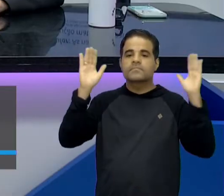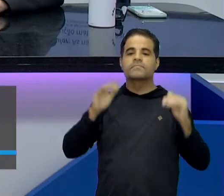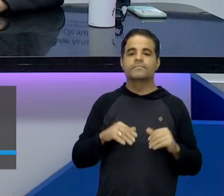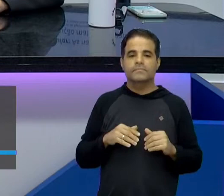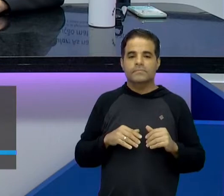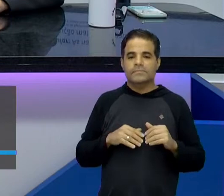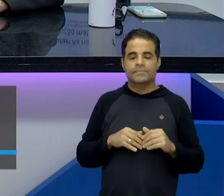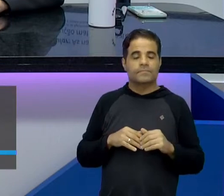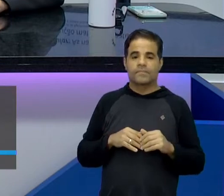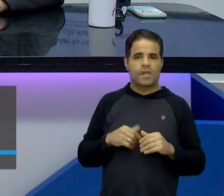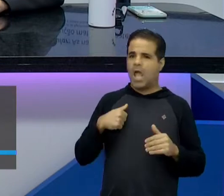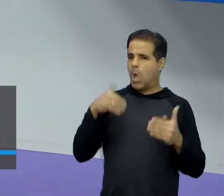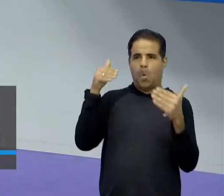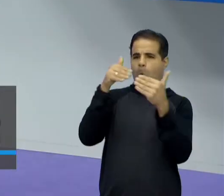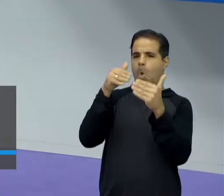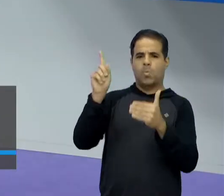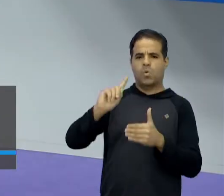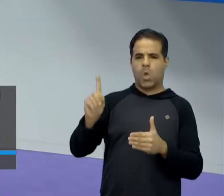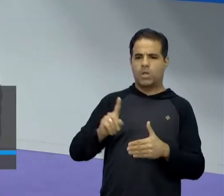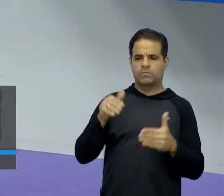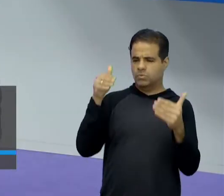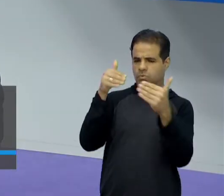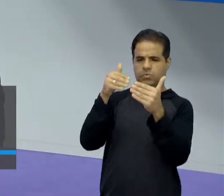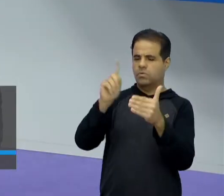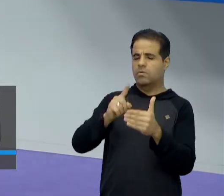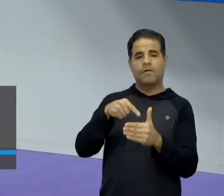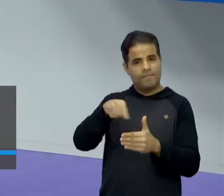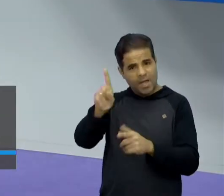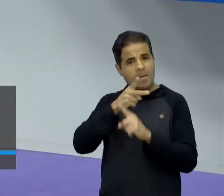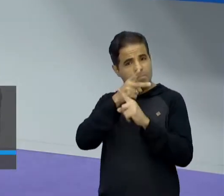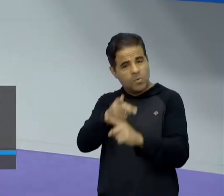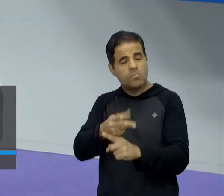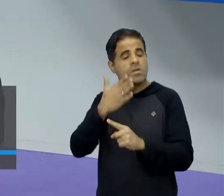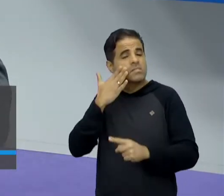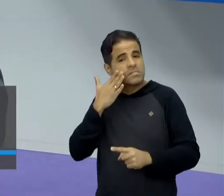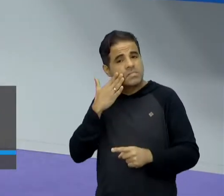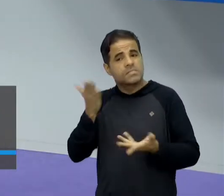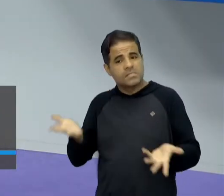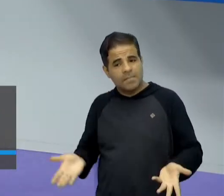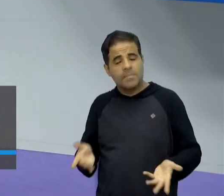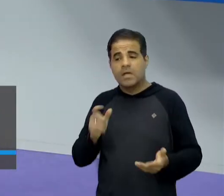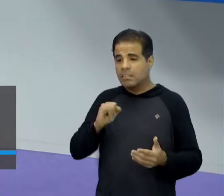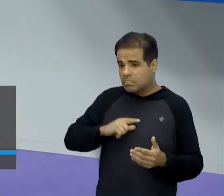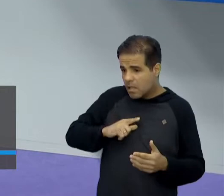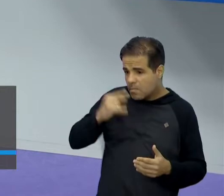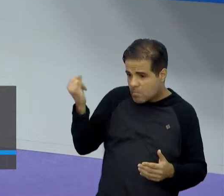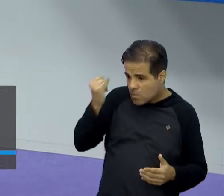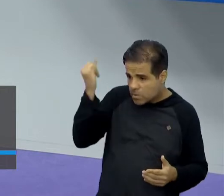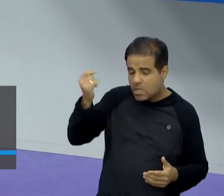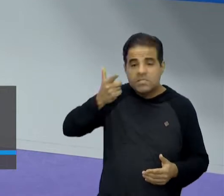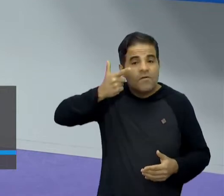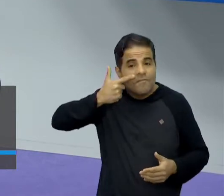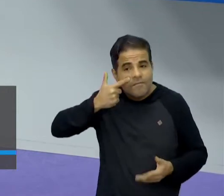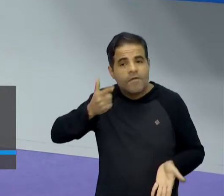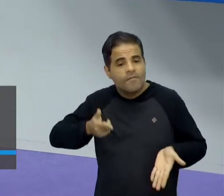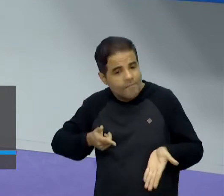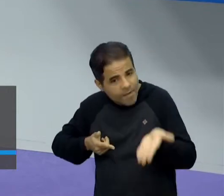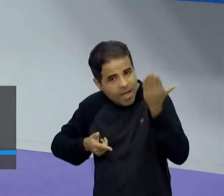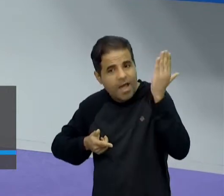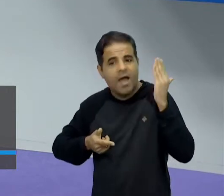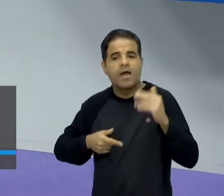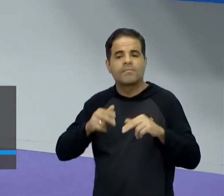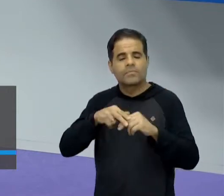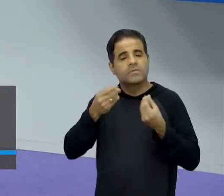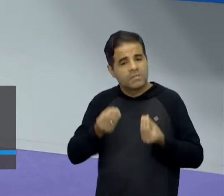ampliasse. Ah, mas eu não concordo. Não concorda? Mas procura saber, principalmente se tiver relevância. Tá? Por isso que a gente vai